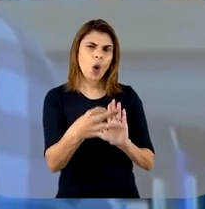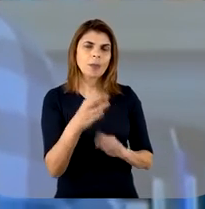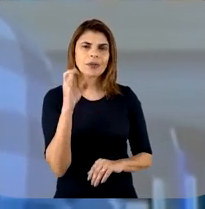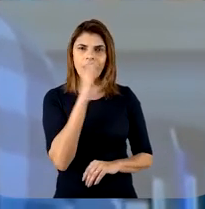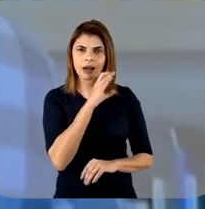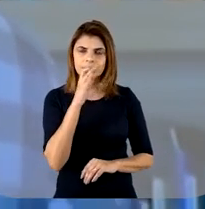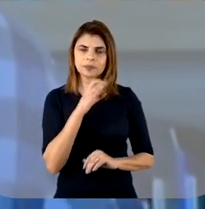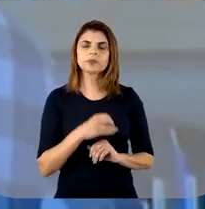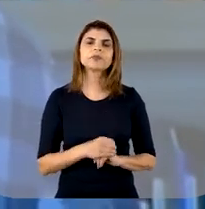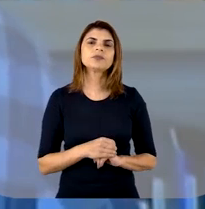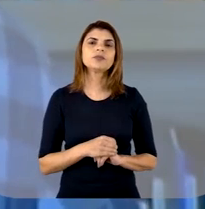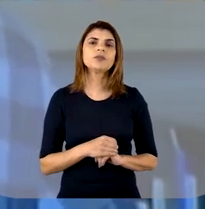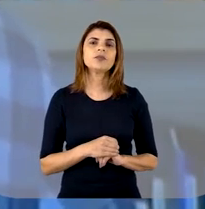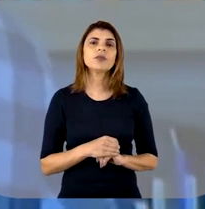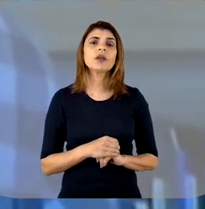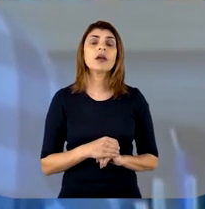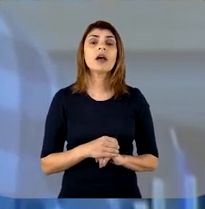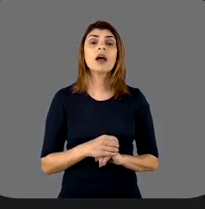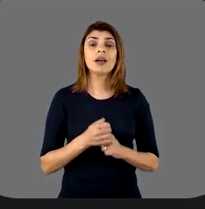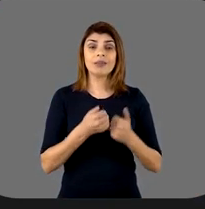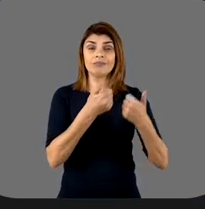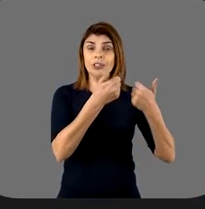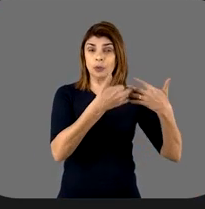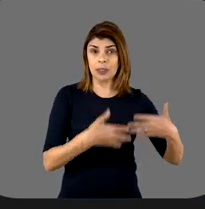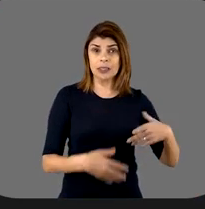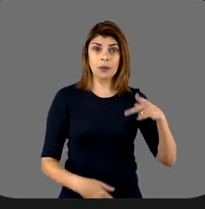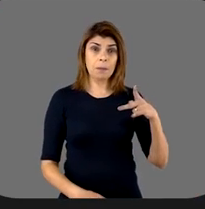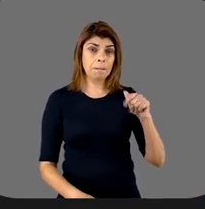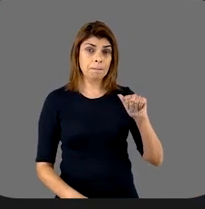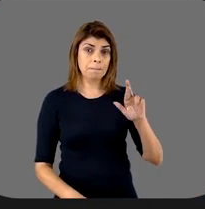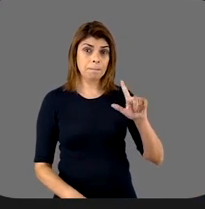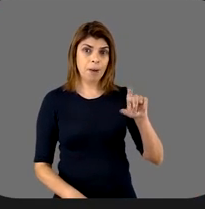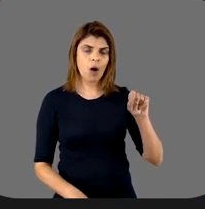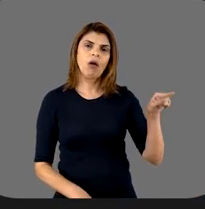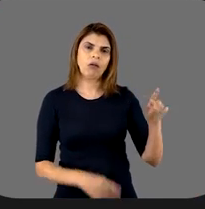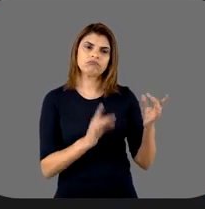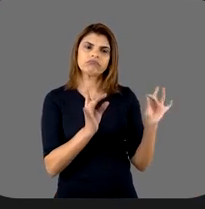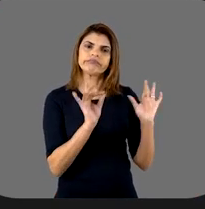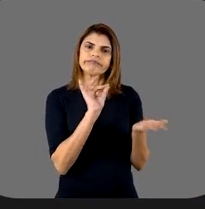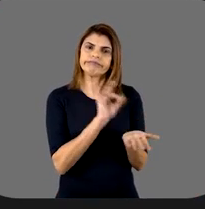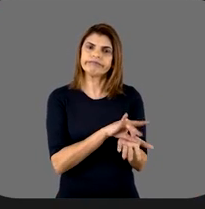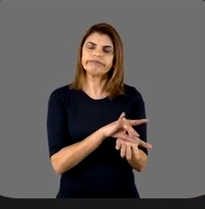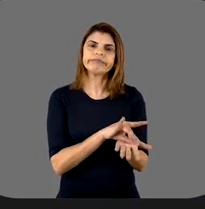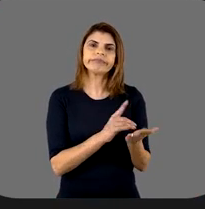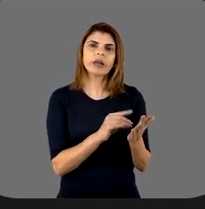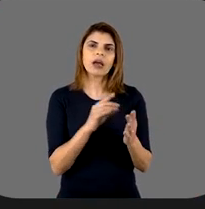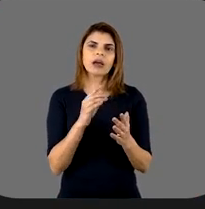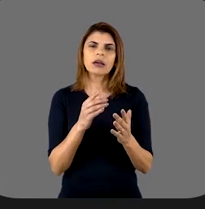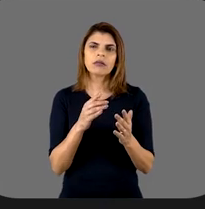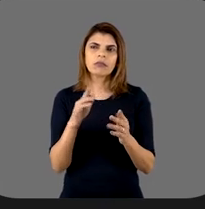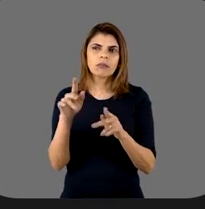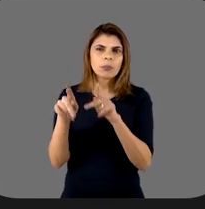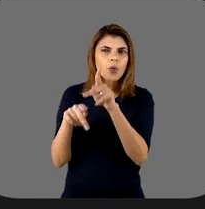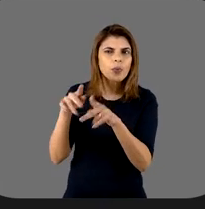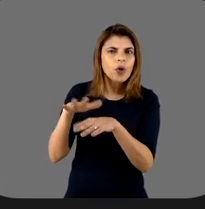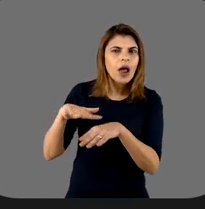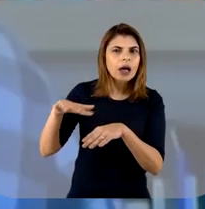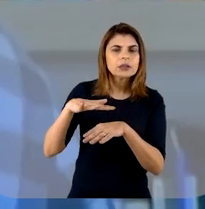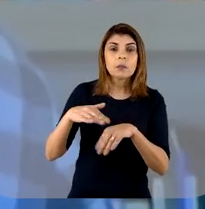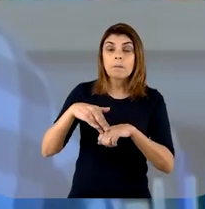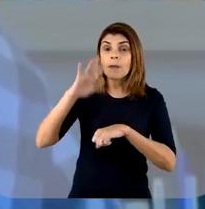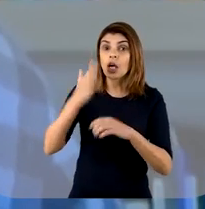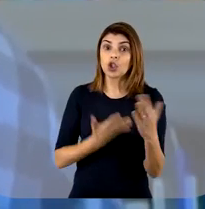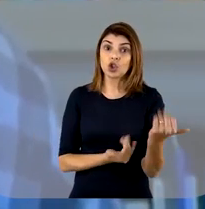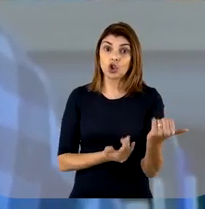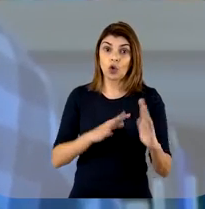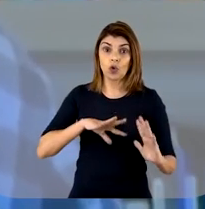rápido. O que o Paulo falou é muito próprio do que se imagina no momento. Nós temos uma população muito jovem, o continente mais jovem